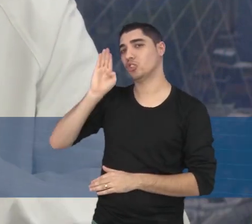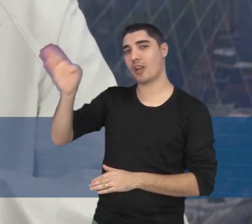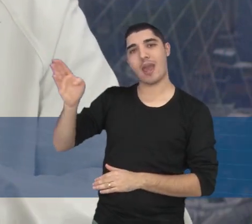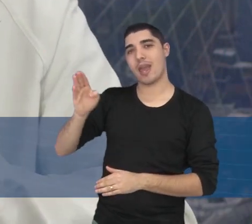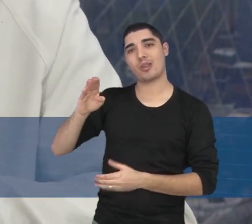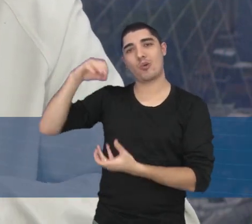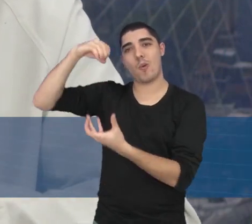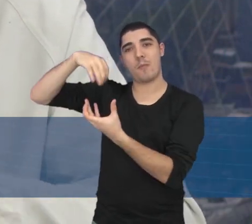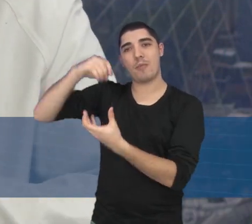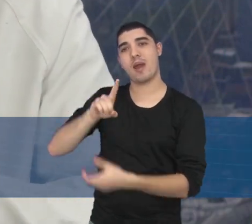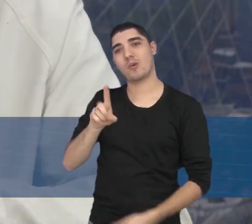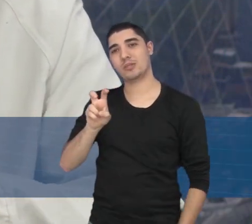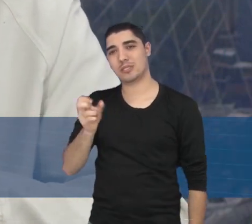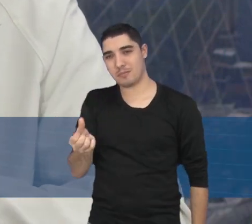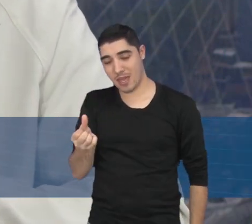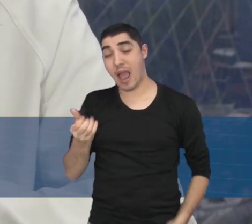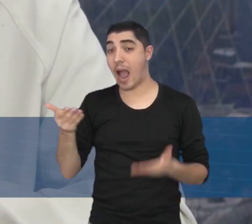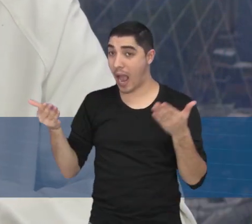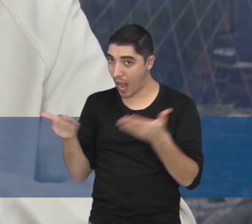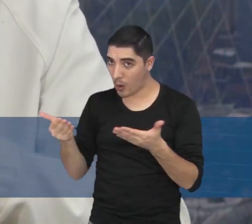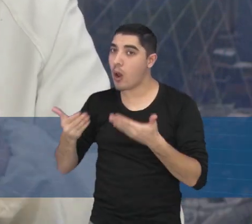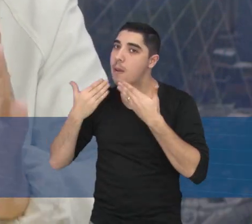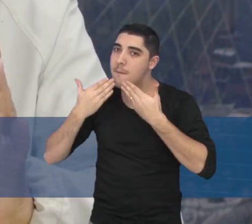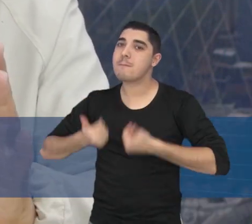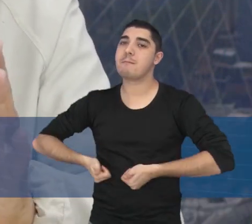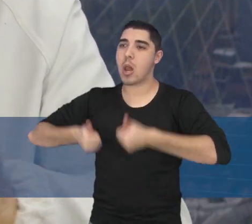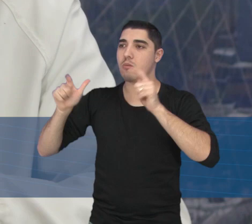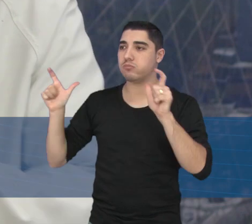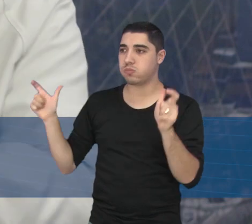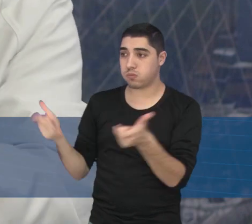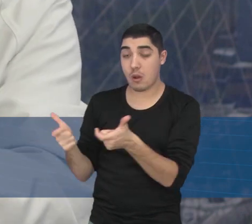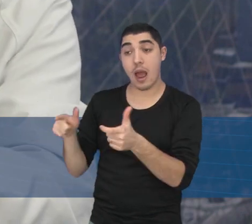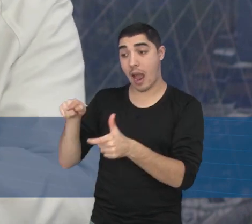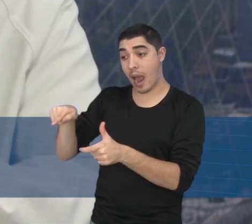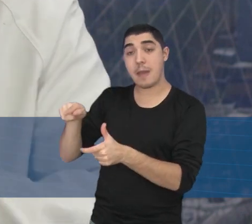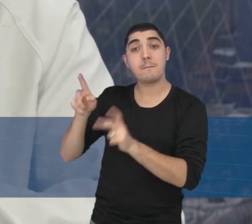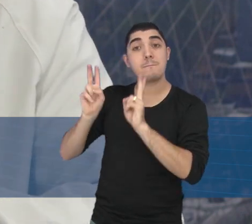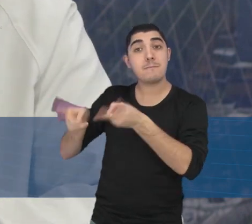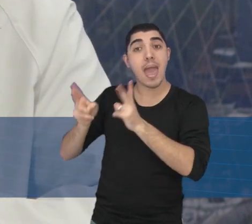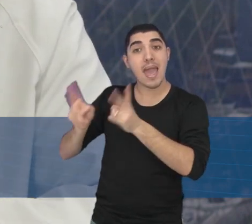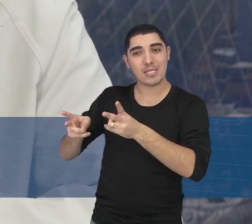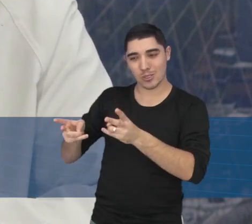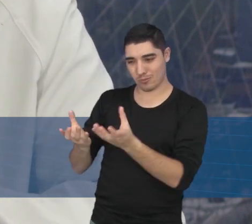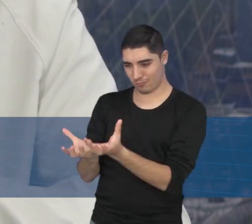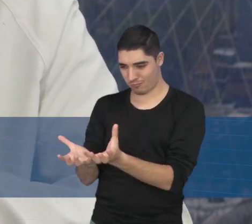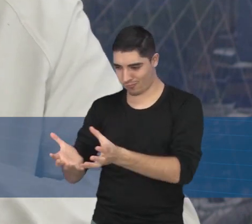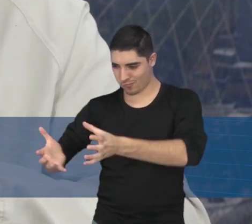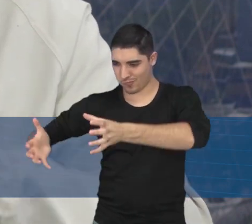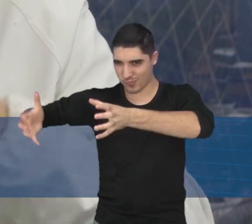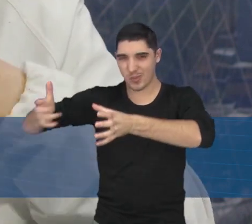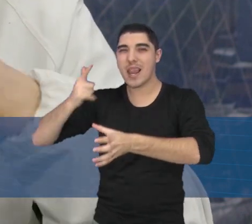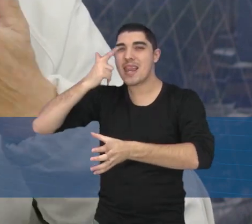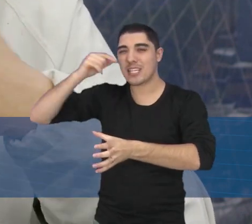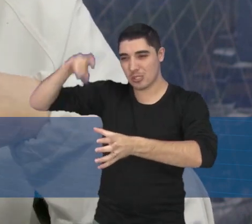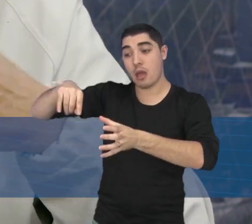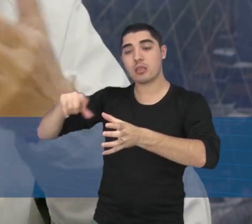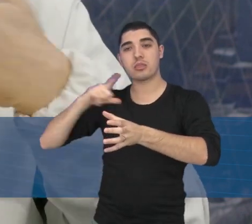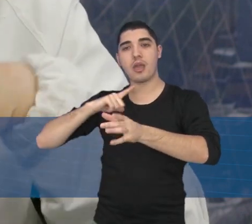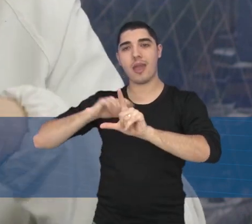Urban. Agora demos uma melhorada nisso, então no próprio recipiente tem um QR Code. Sim. E